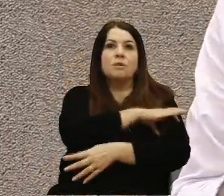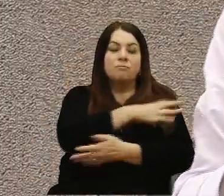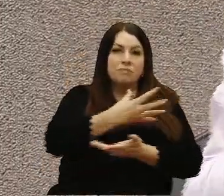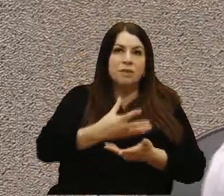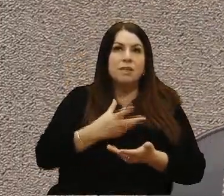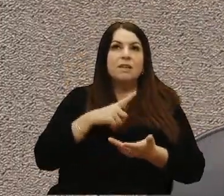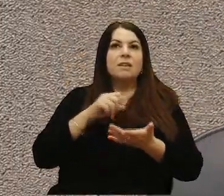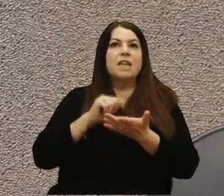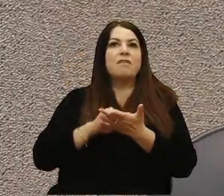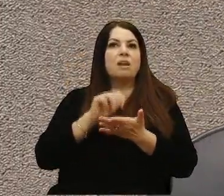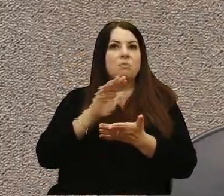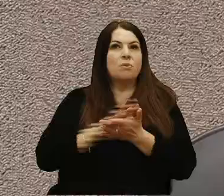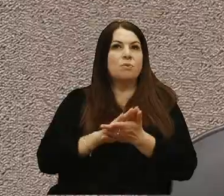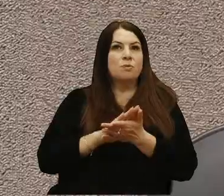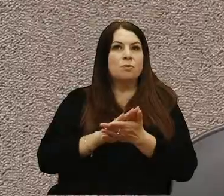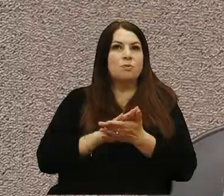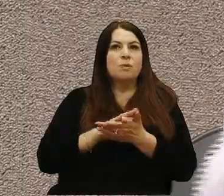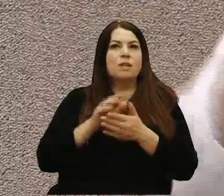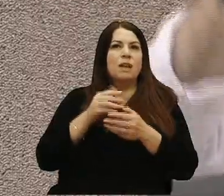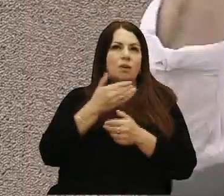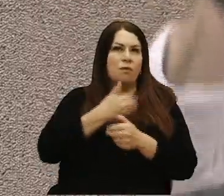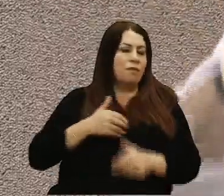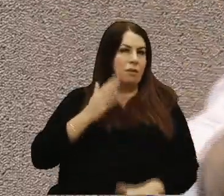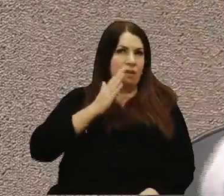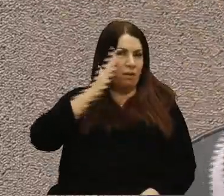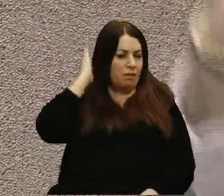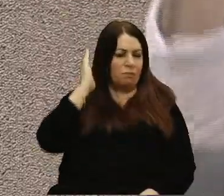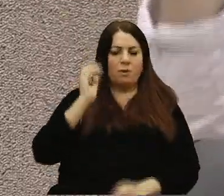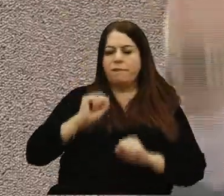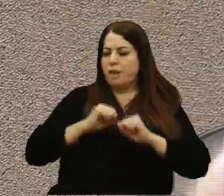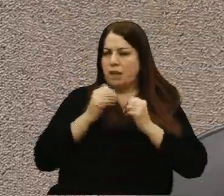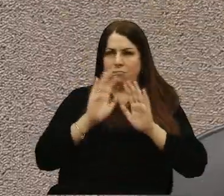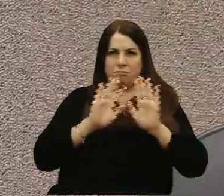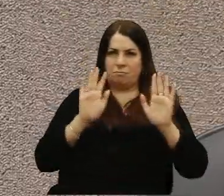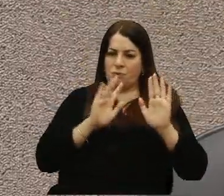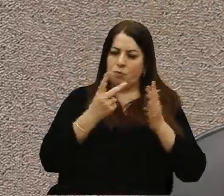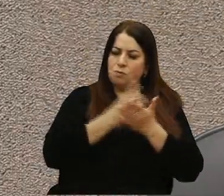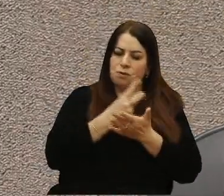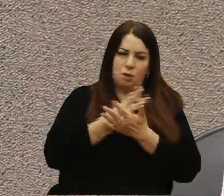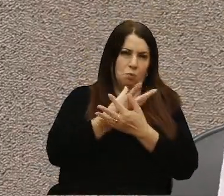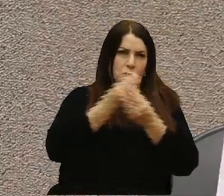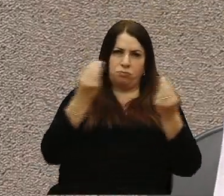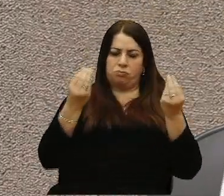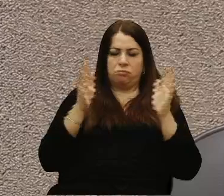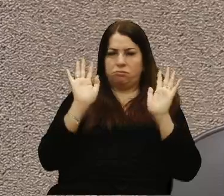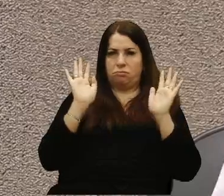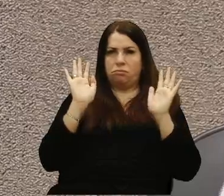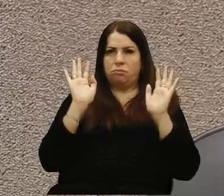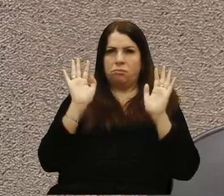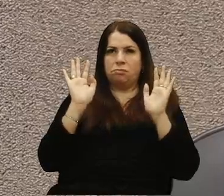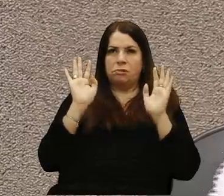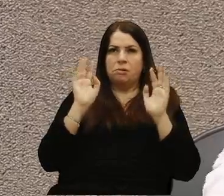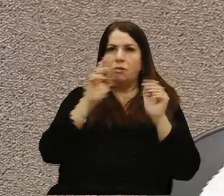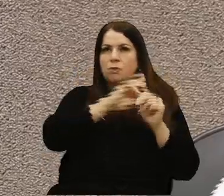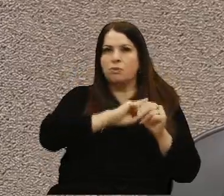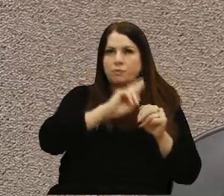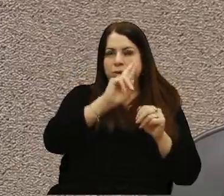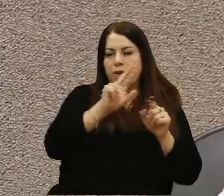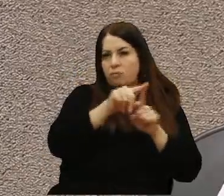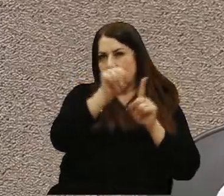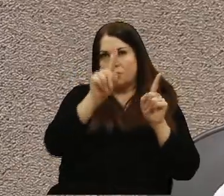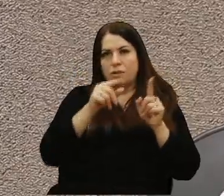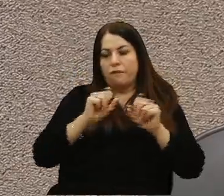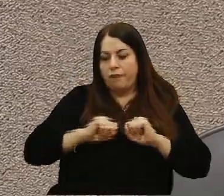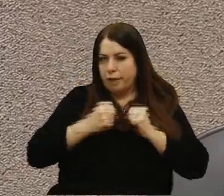essas multas aqui era o governo Guerra, na época. Que eu não estou aqui para defender o Guerra, vários erros que ele tem. Não tenho procuração para defender ele, não estou nem aí